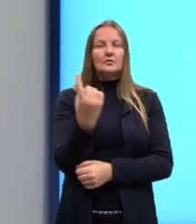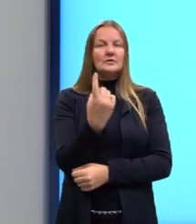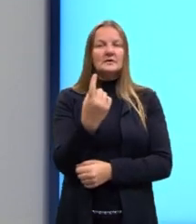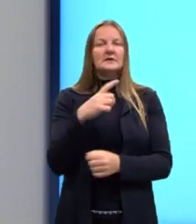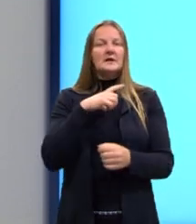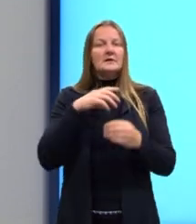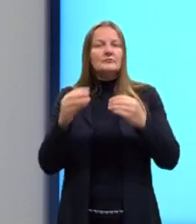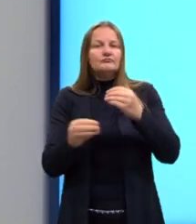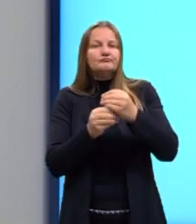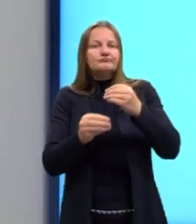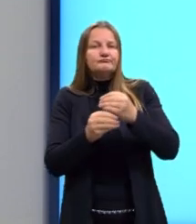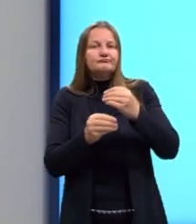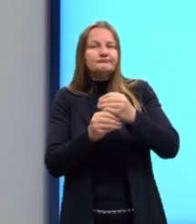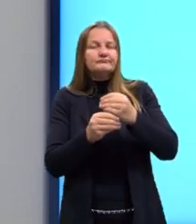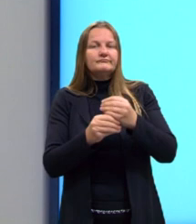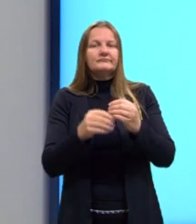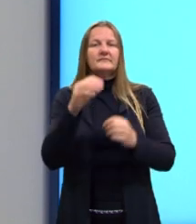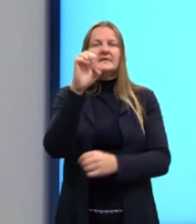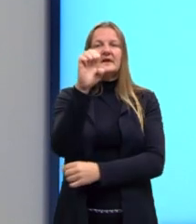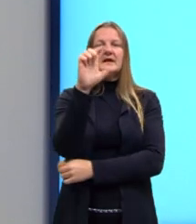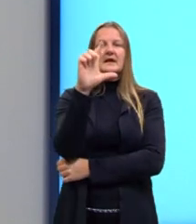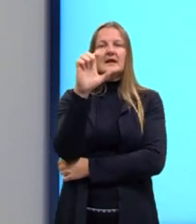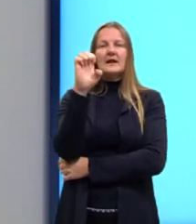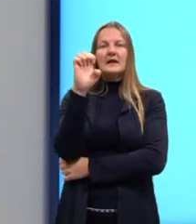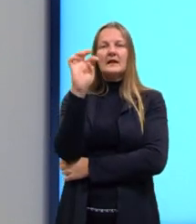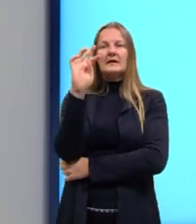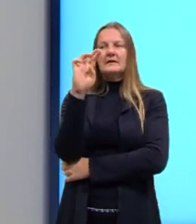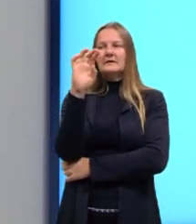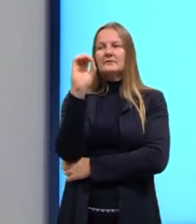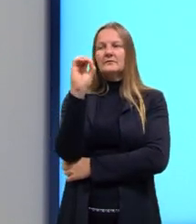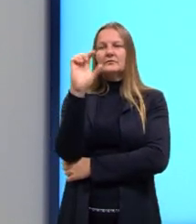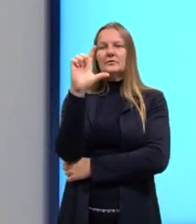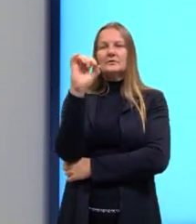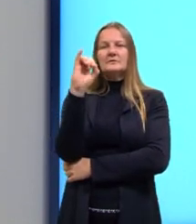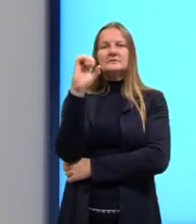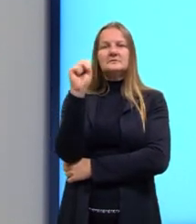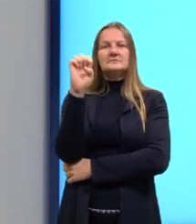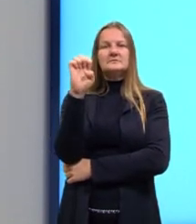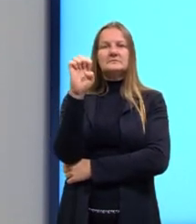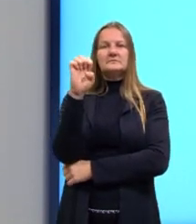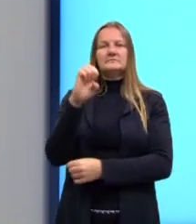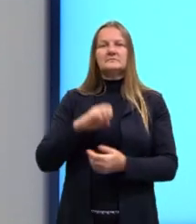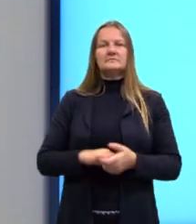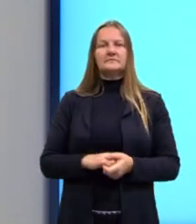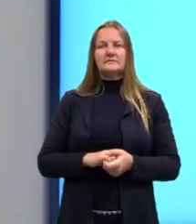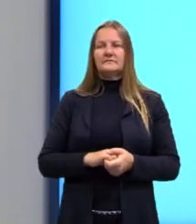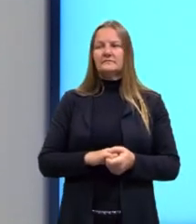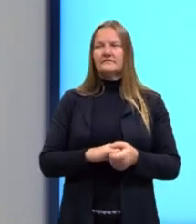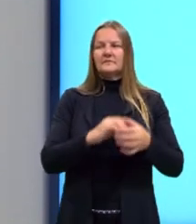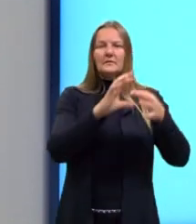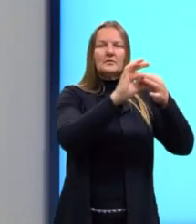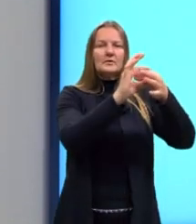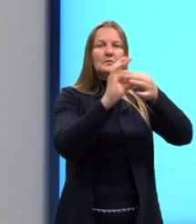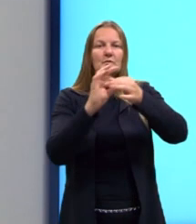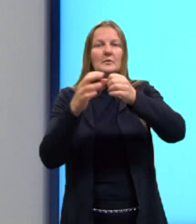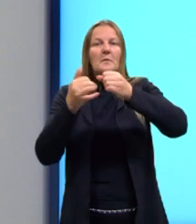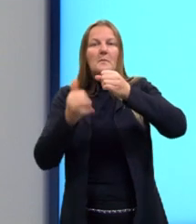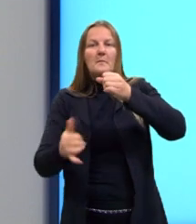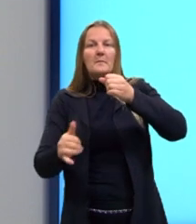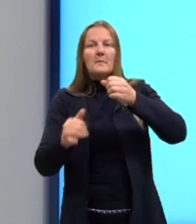sozinha eu vou ter uma eletrólise mas o que que é uma eletrólise eu não falei eletrólise a pilha